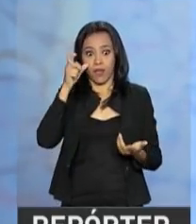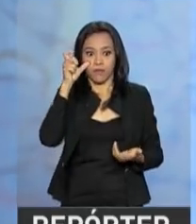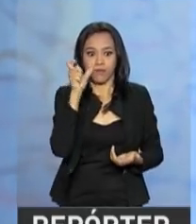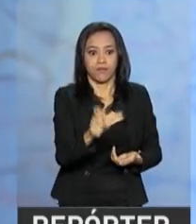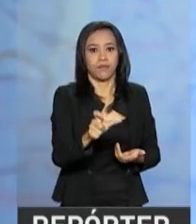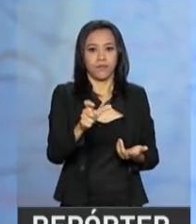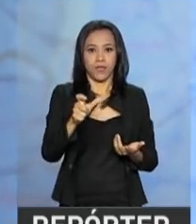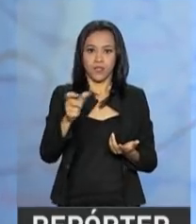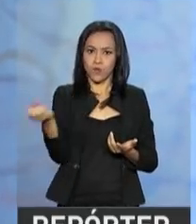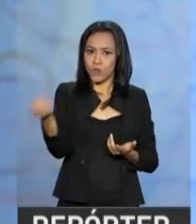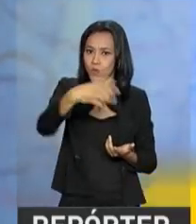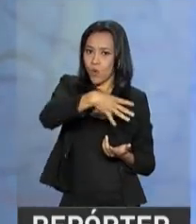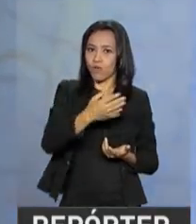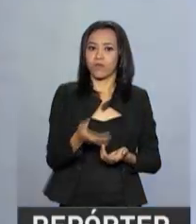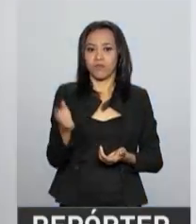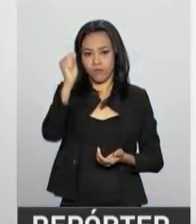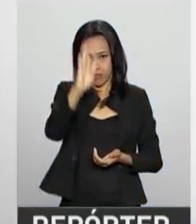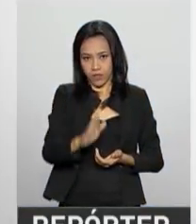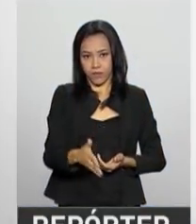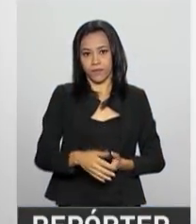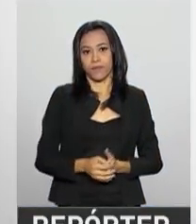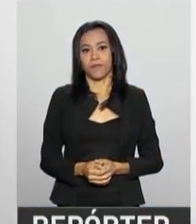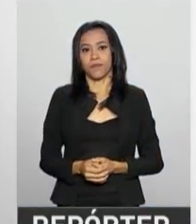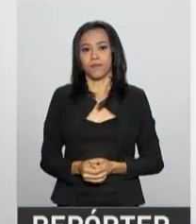investimentos no brasil